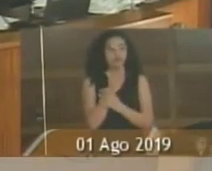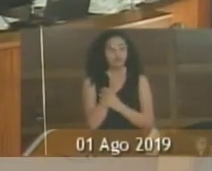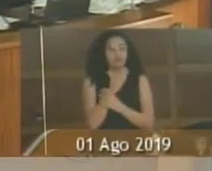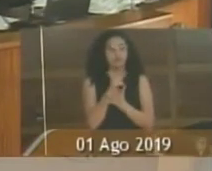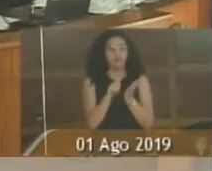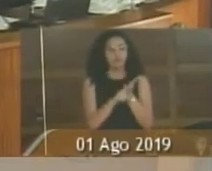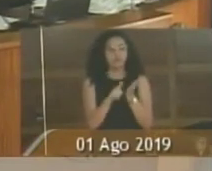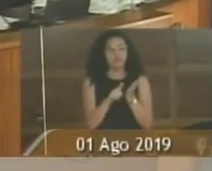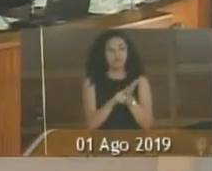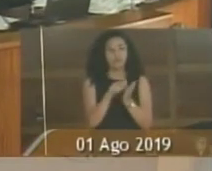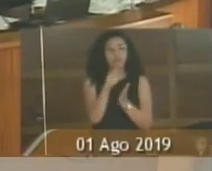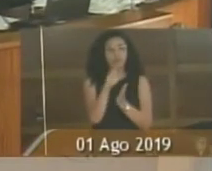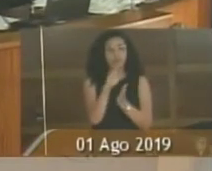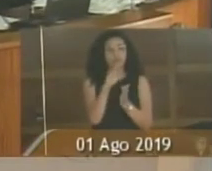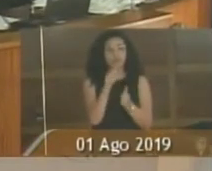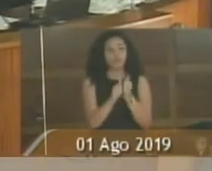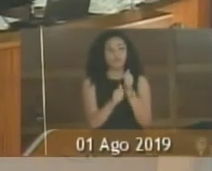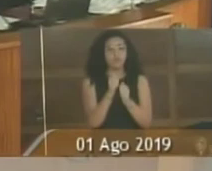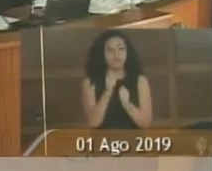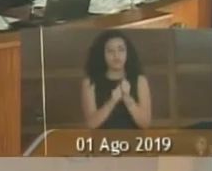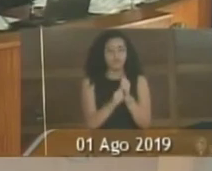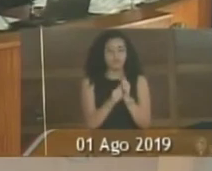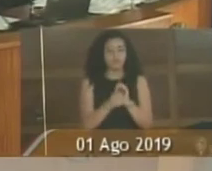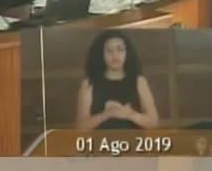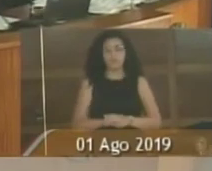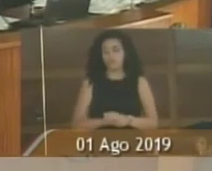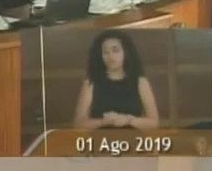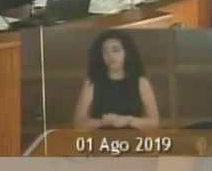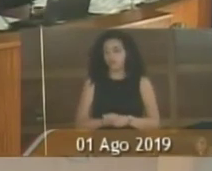jornal Esporte Total e Notícias, o ETN.